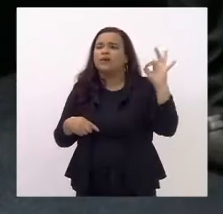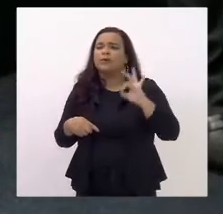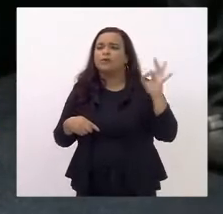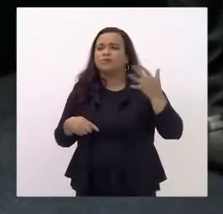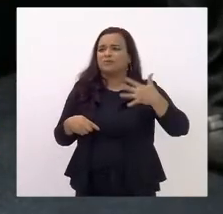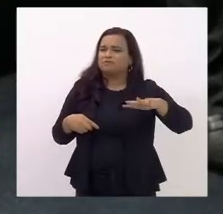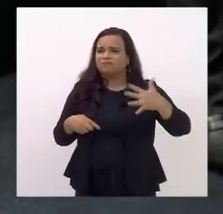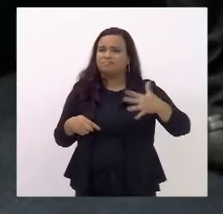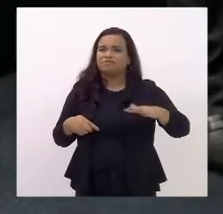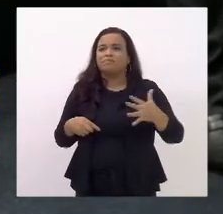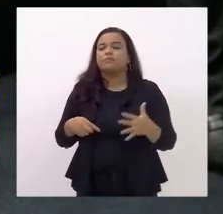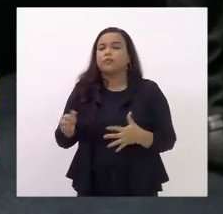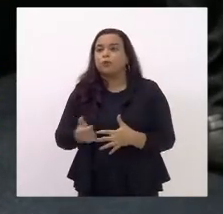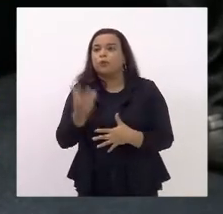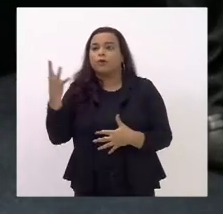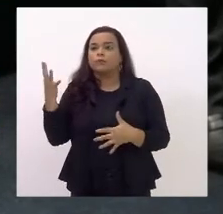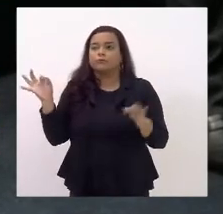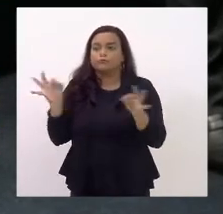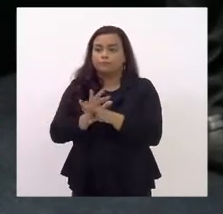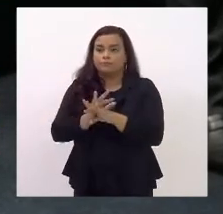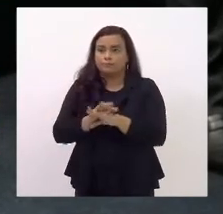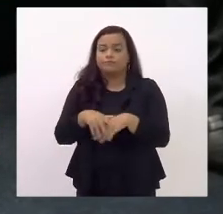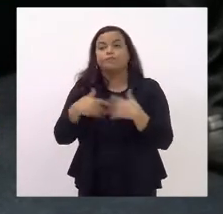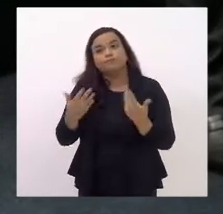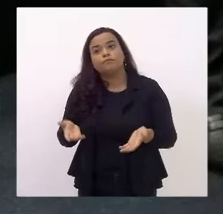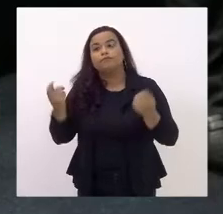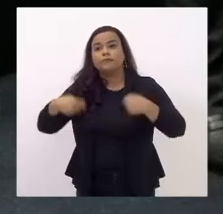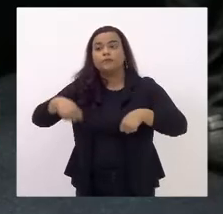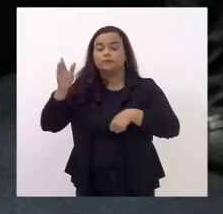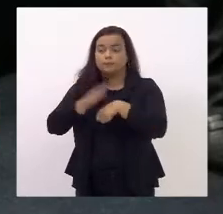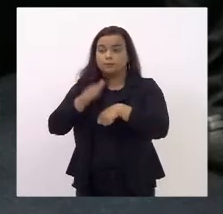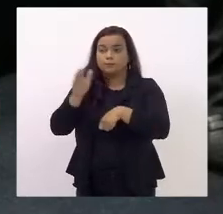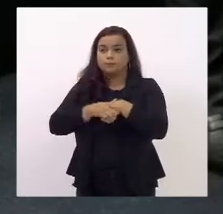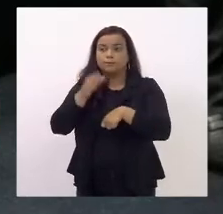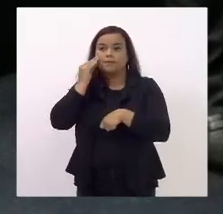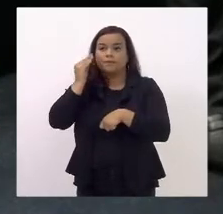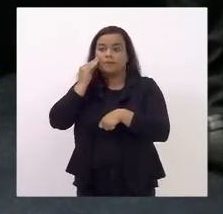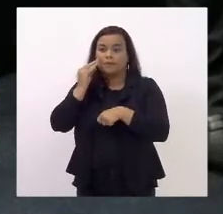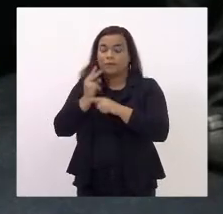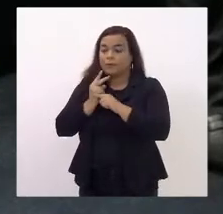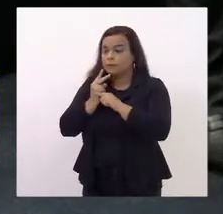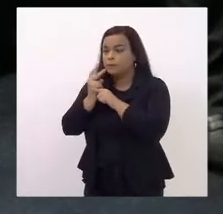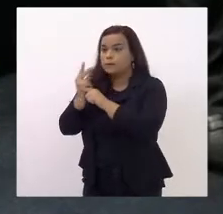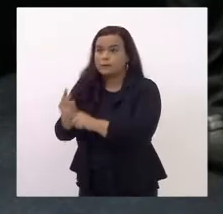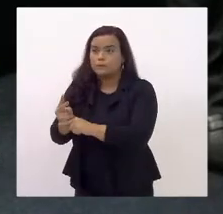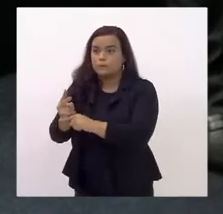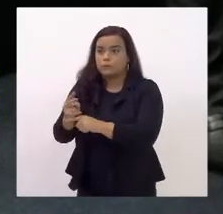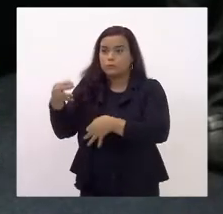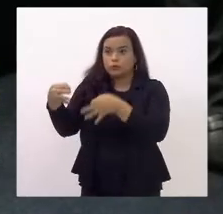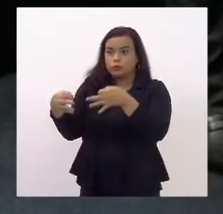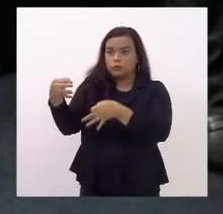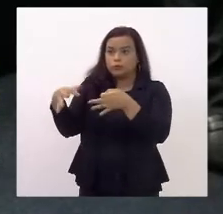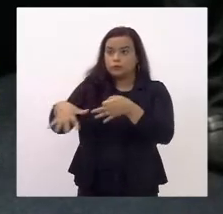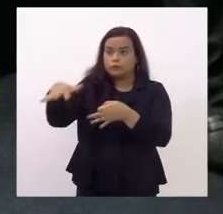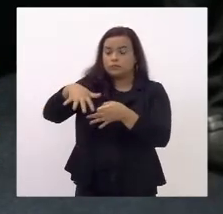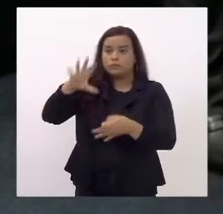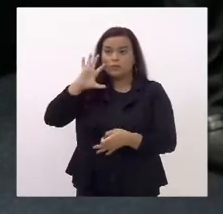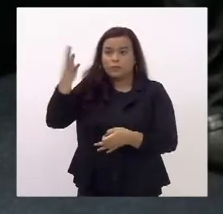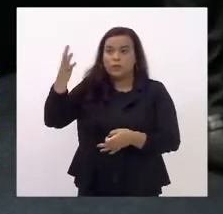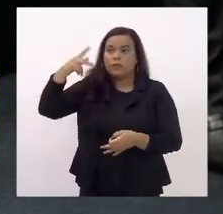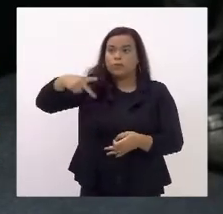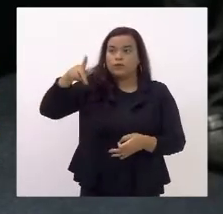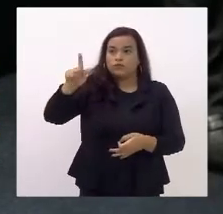dos demandantes. Então, a gente tem que primeiro buscar a solução jurídica no âmbito da PGE.